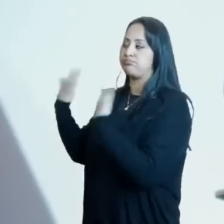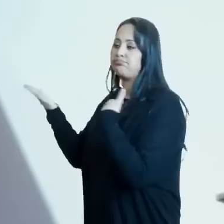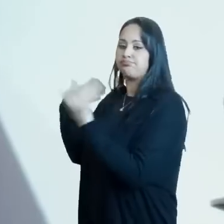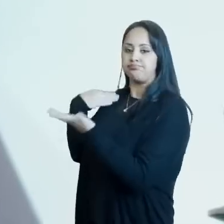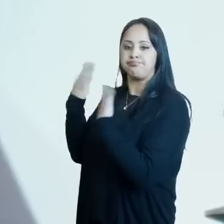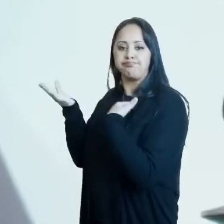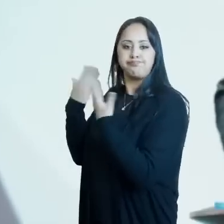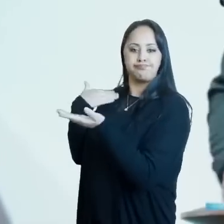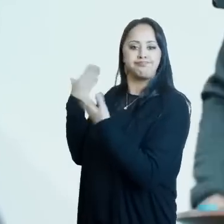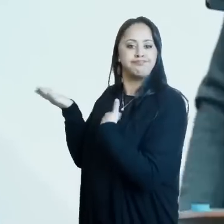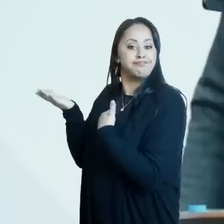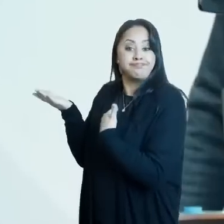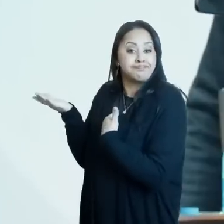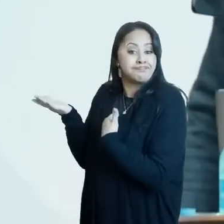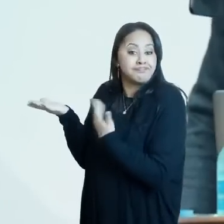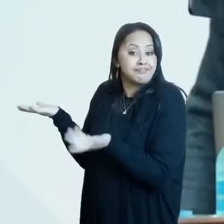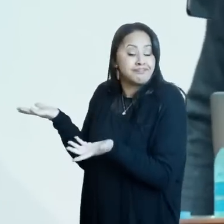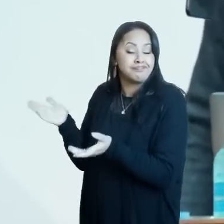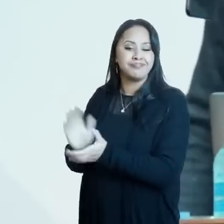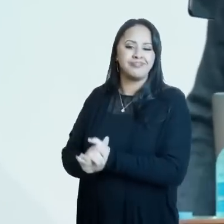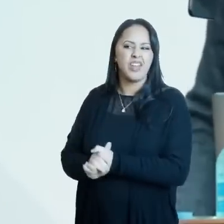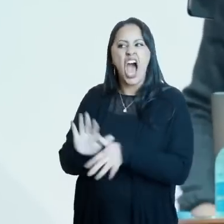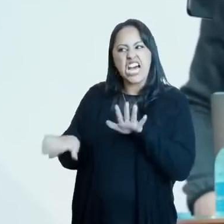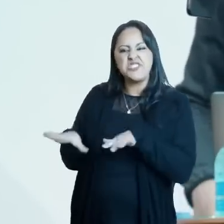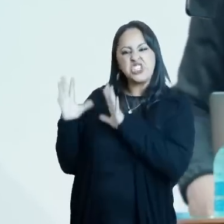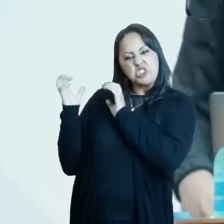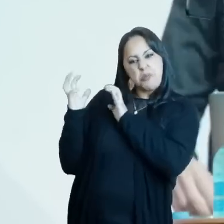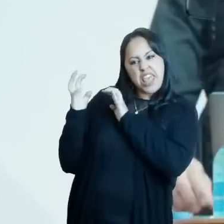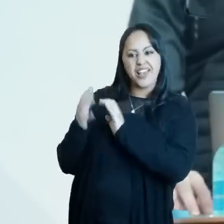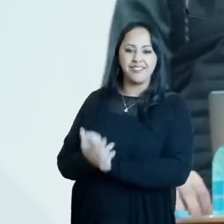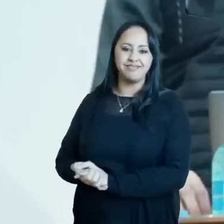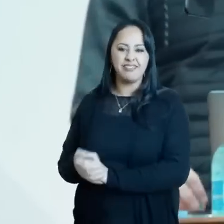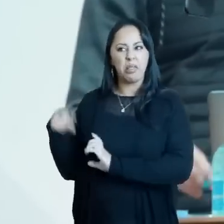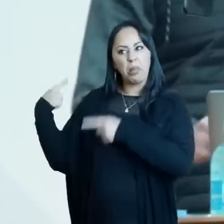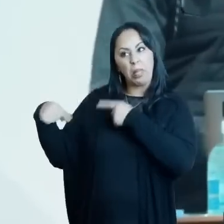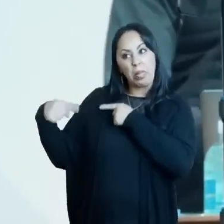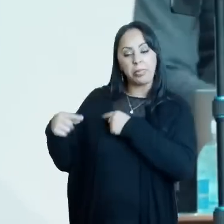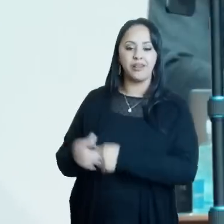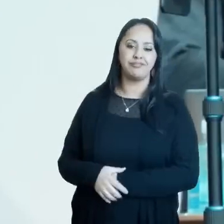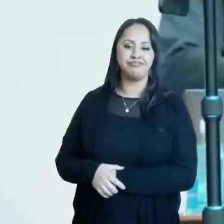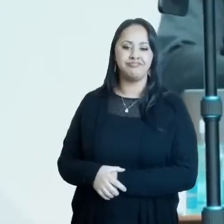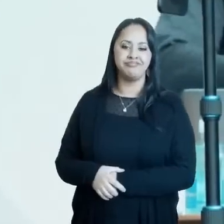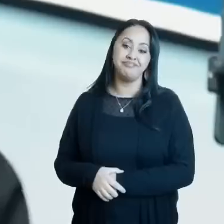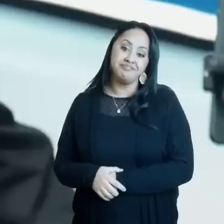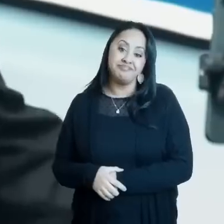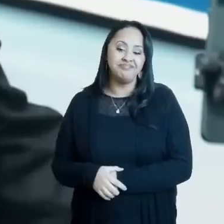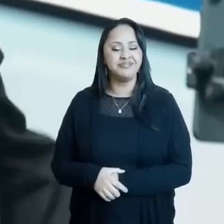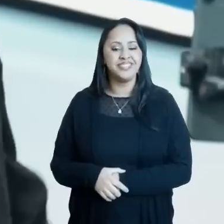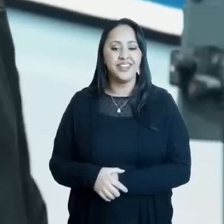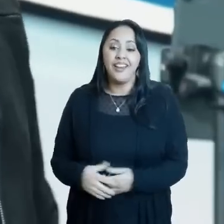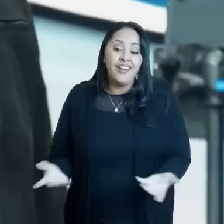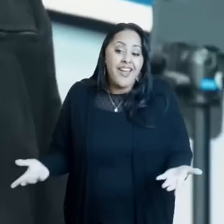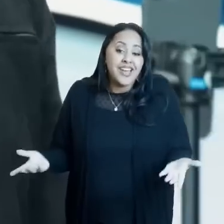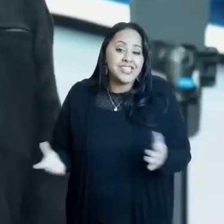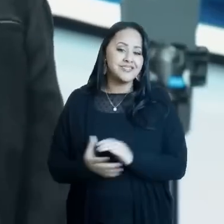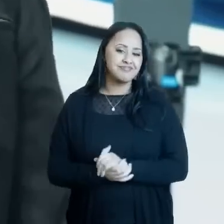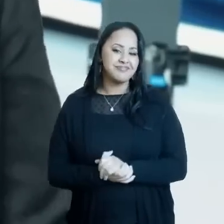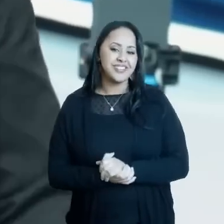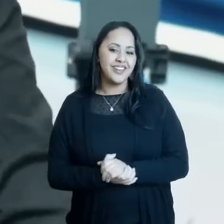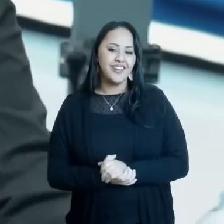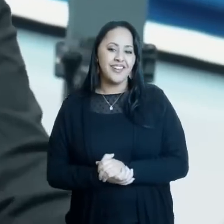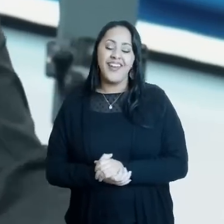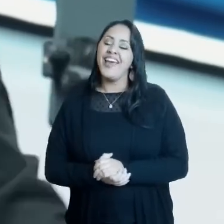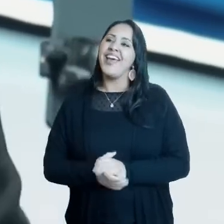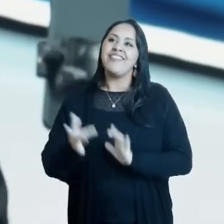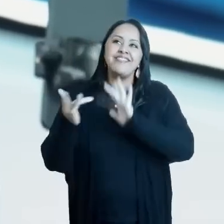eu dou umas tretadinhas com ele dá umas tretadas mais violentas ainda comigo, e é assim, ele